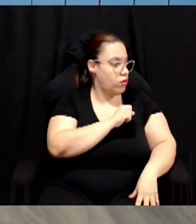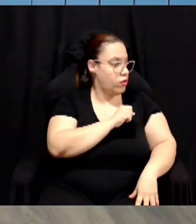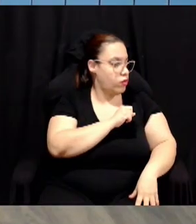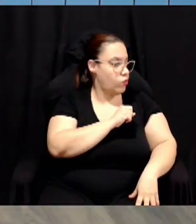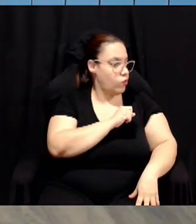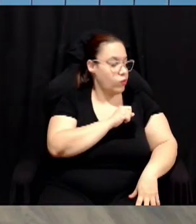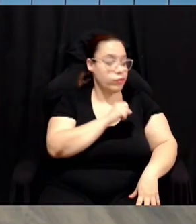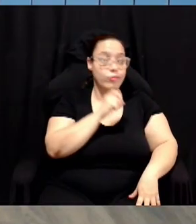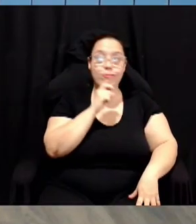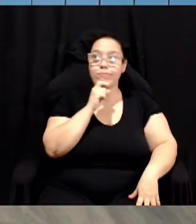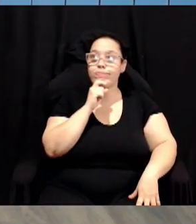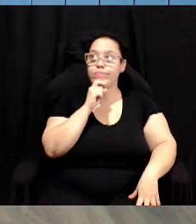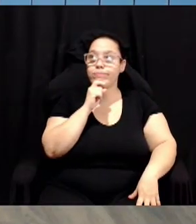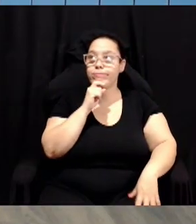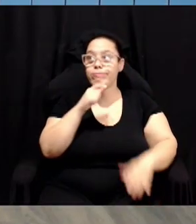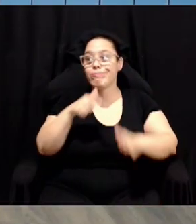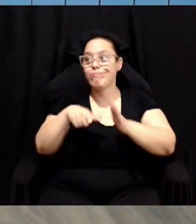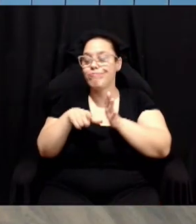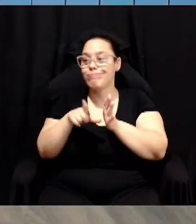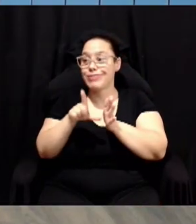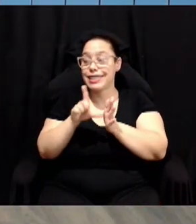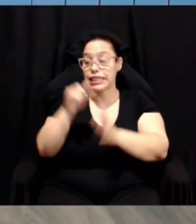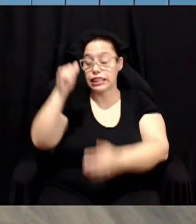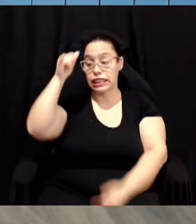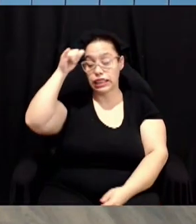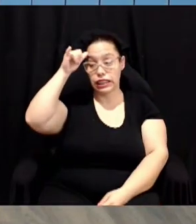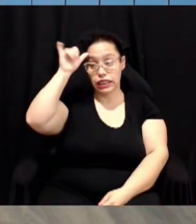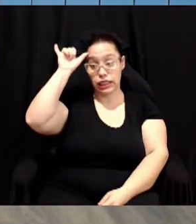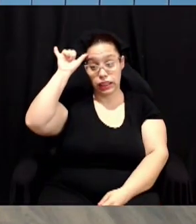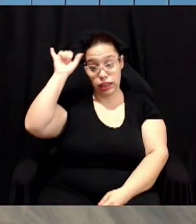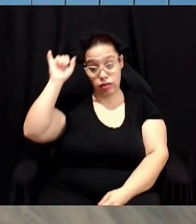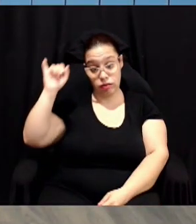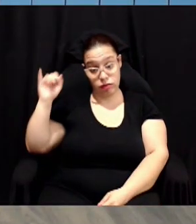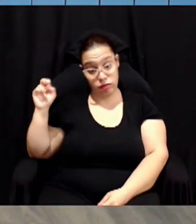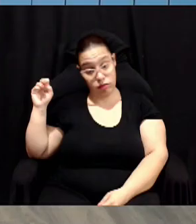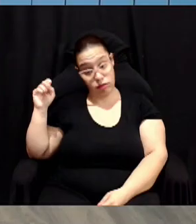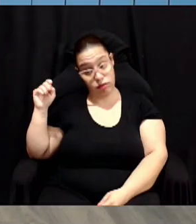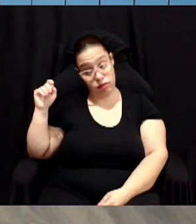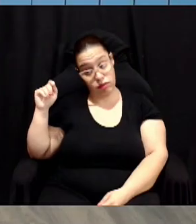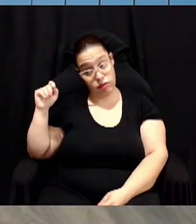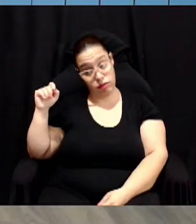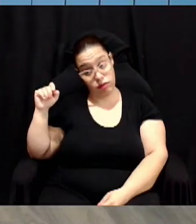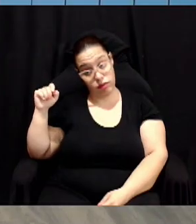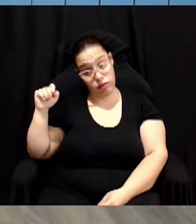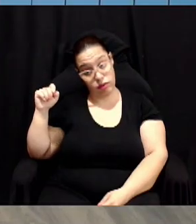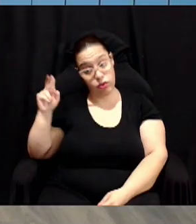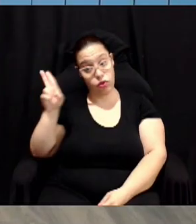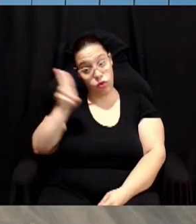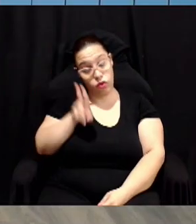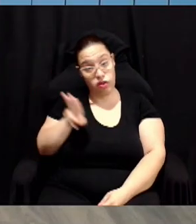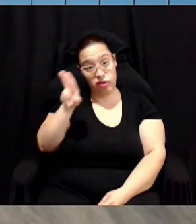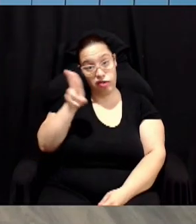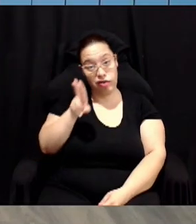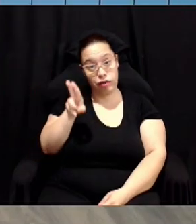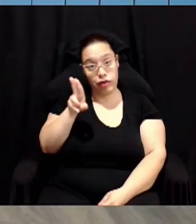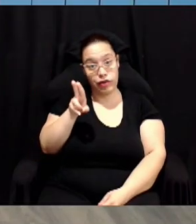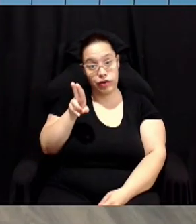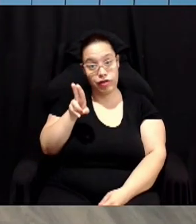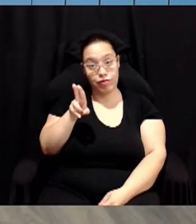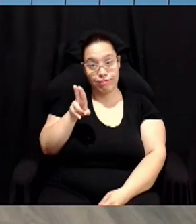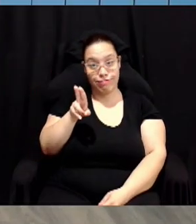o precocemente, e é a expressão que você utilizou, que seria o